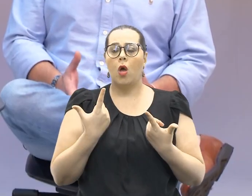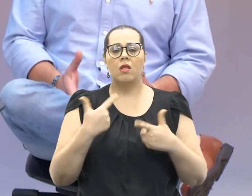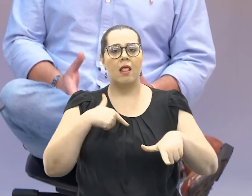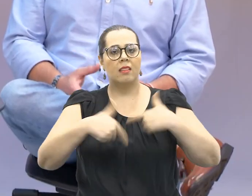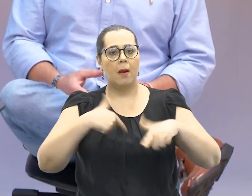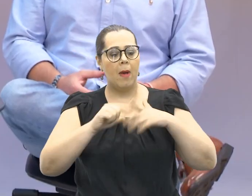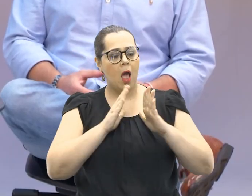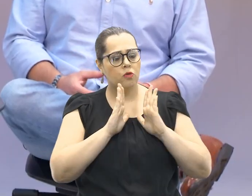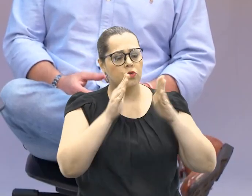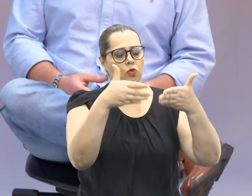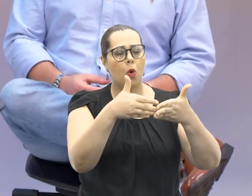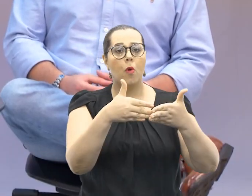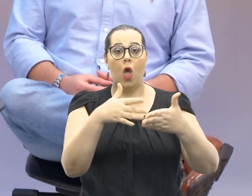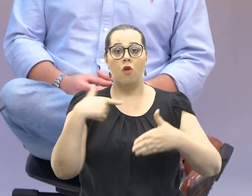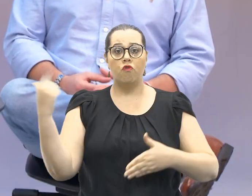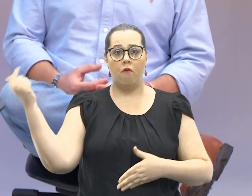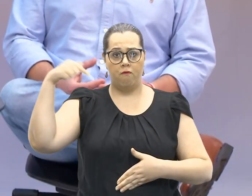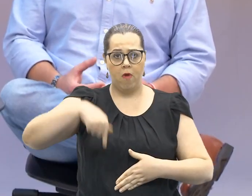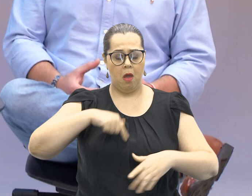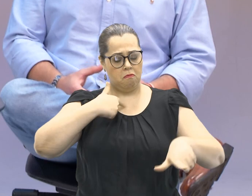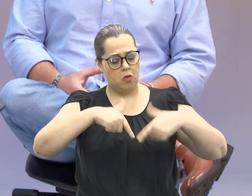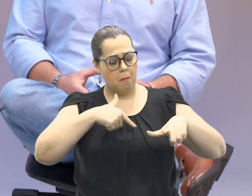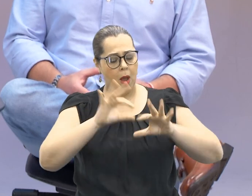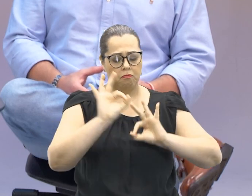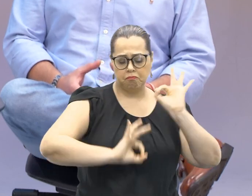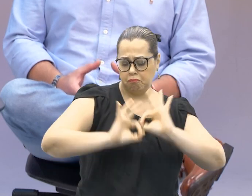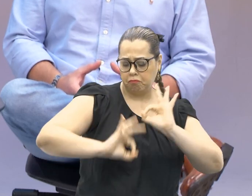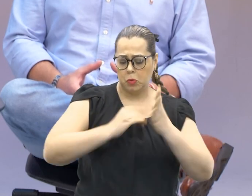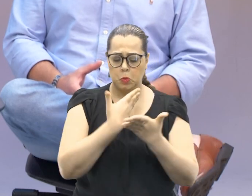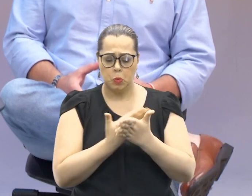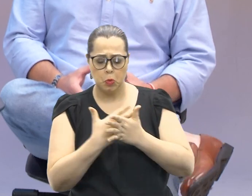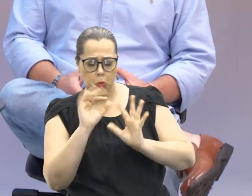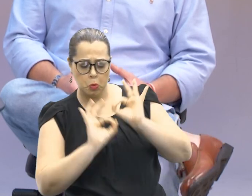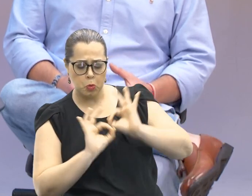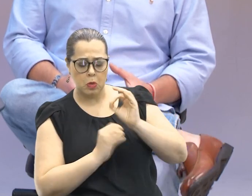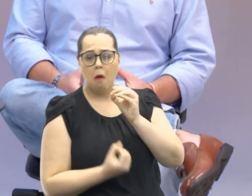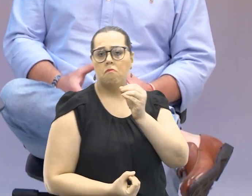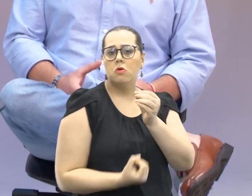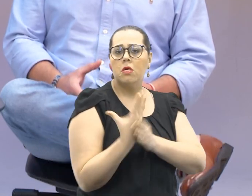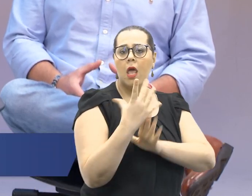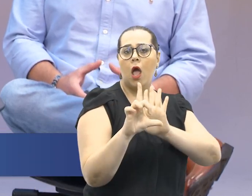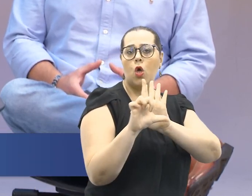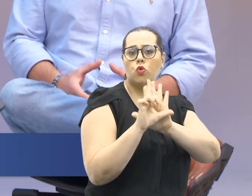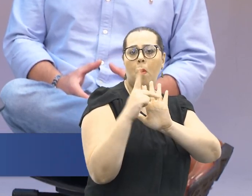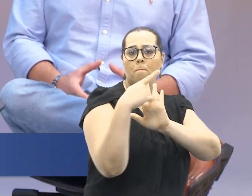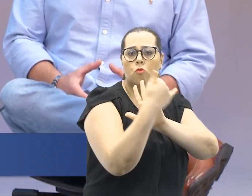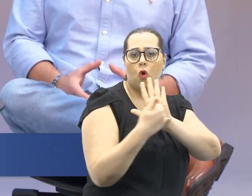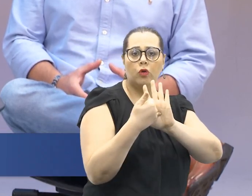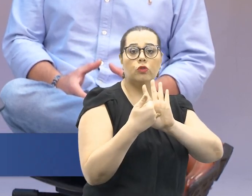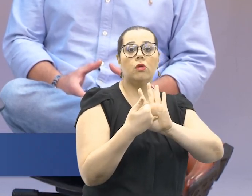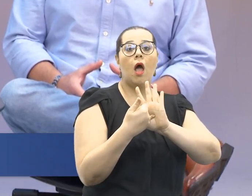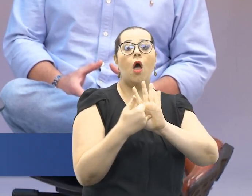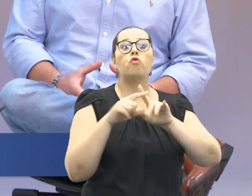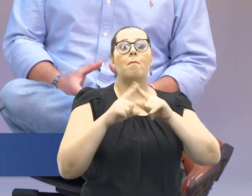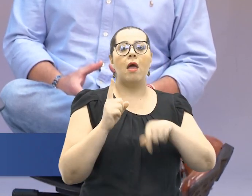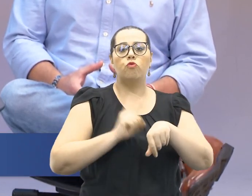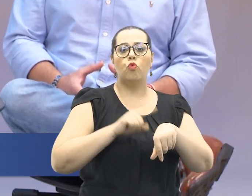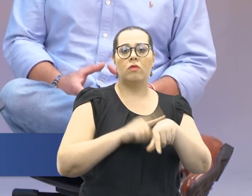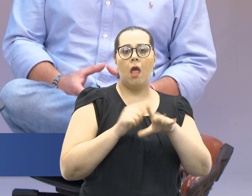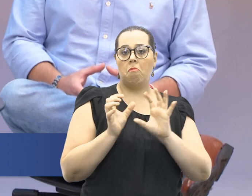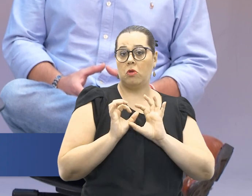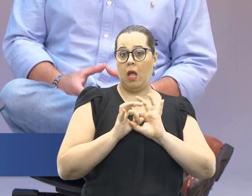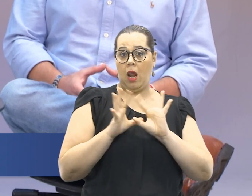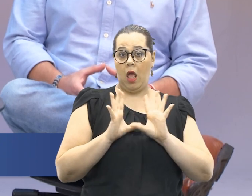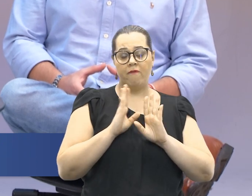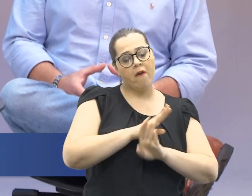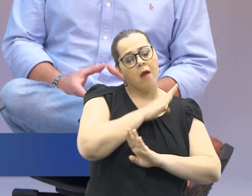nosso expediente, criando projeto de leis, entregando, mas a gente, nos tempos livres, espera estar do lado da população. Lá